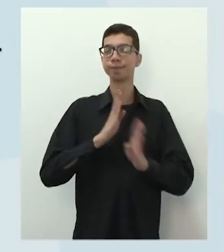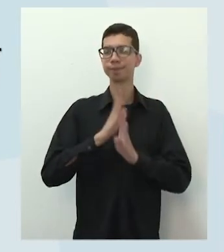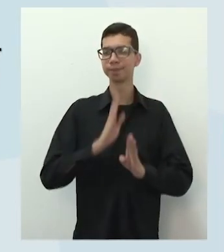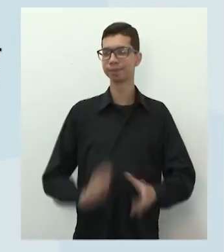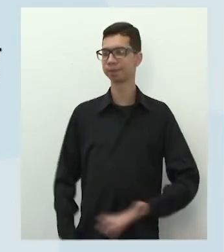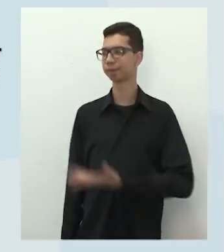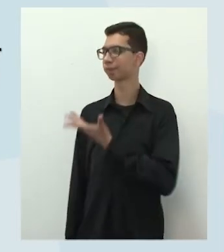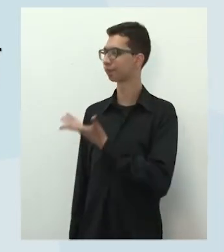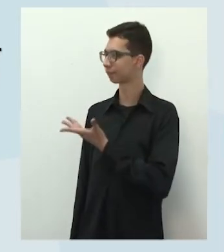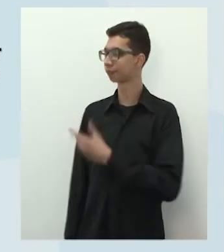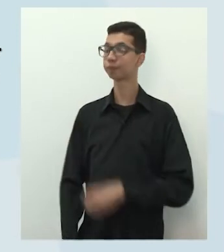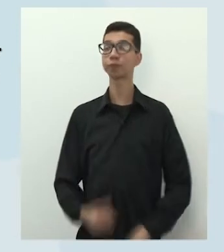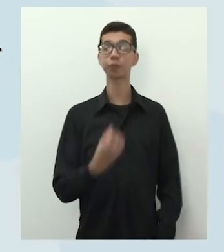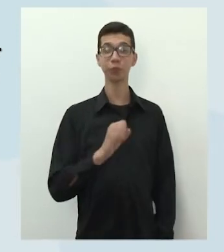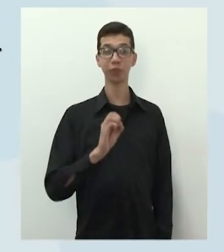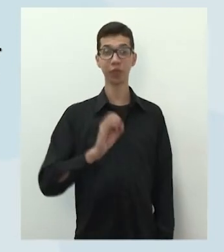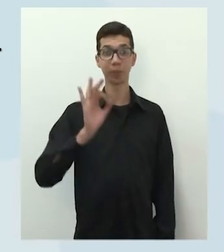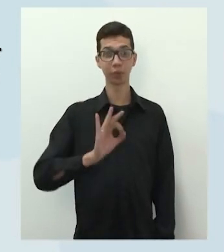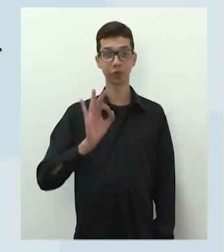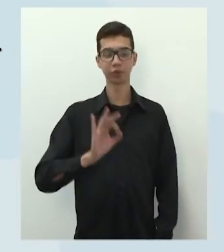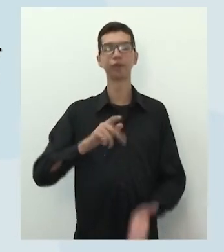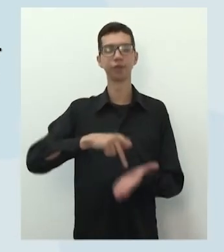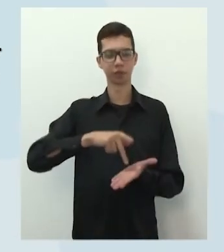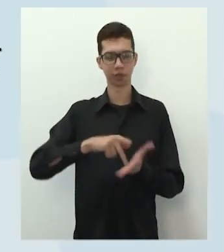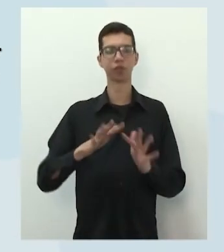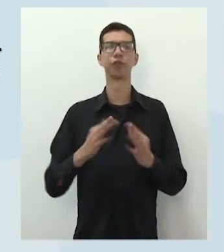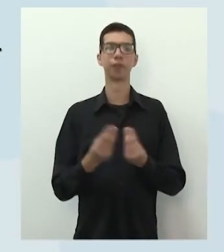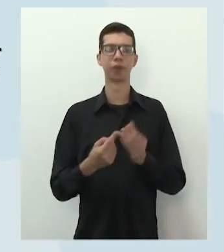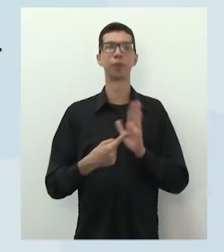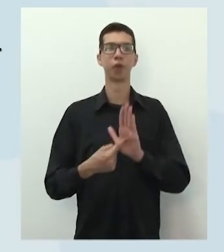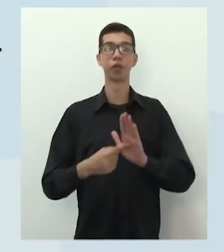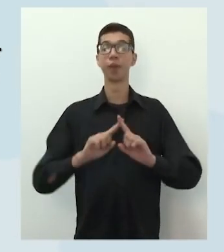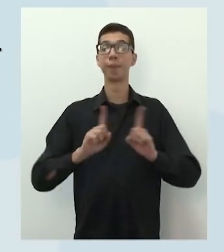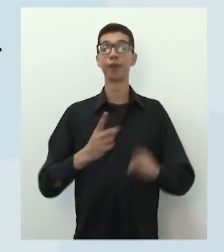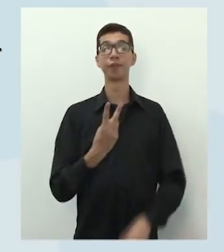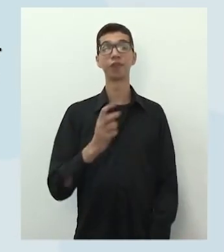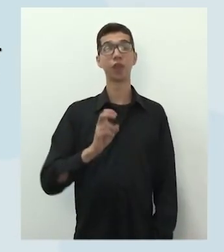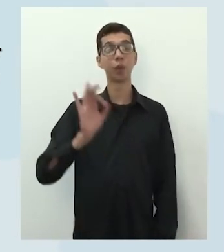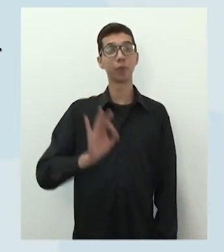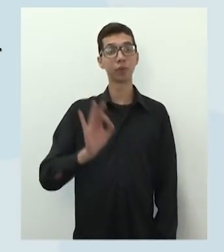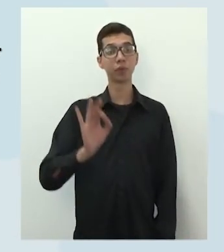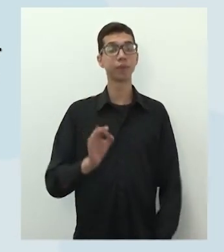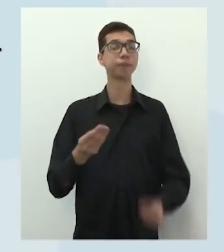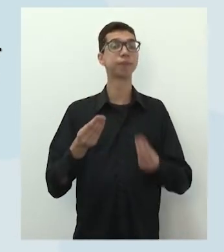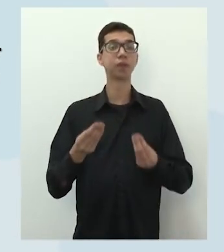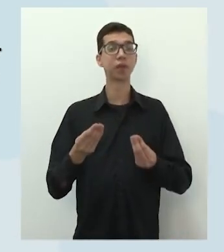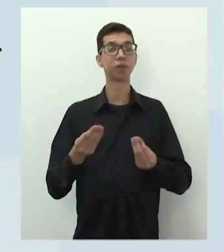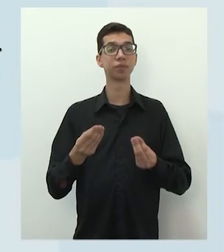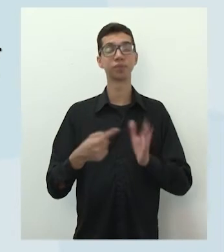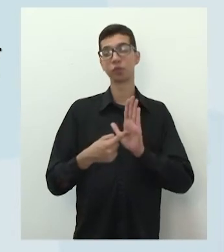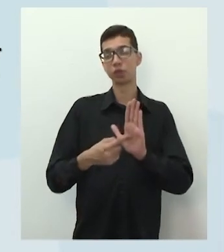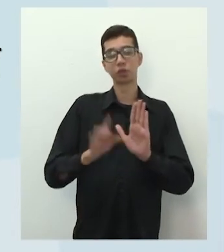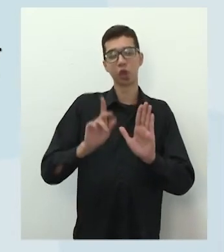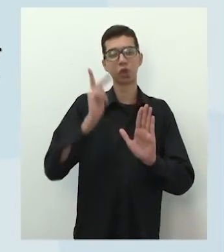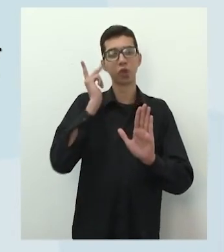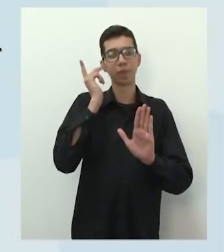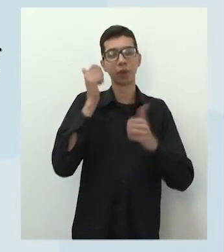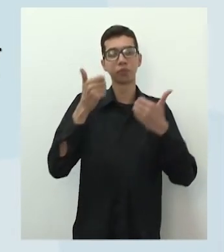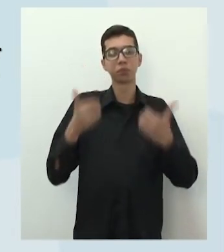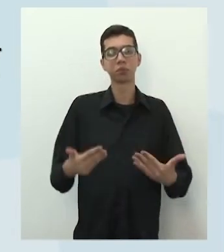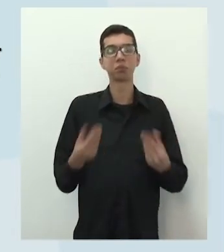o número foi 80% dos pais já postaram a foto do filho de 0 a 2 anos na rede. Aí você vai